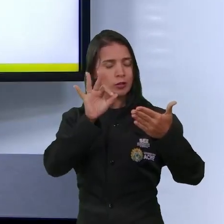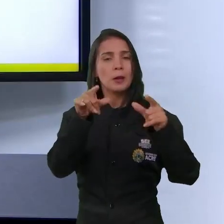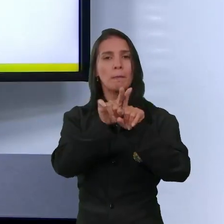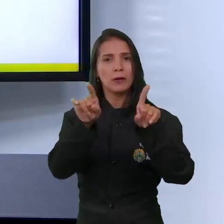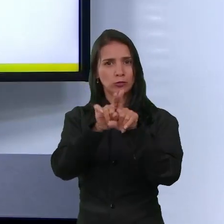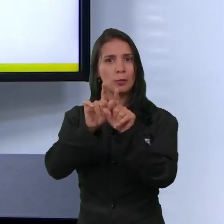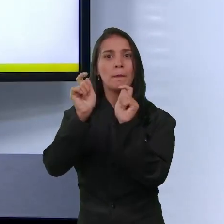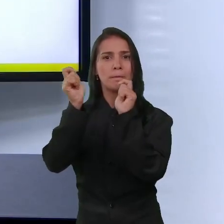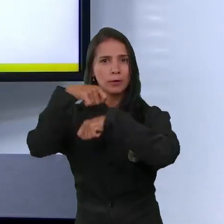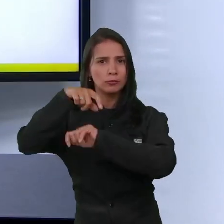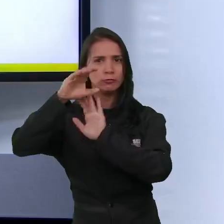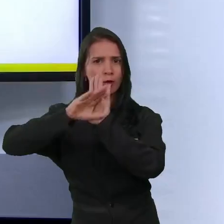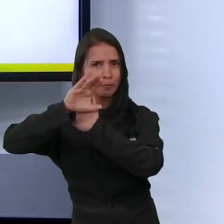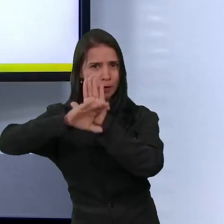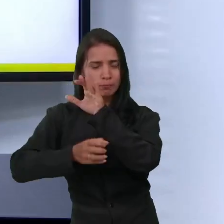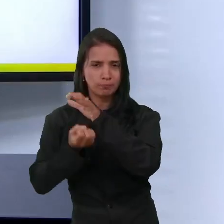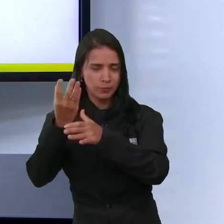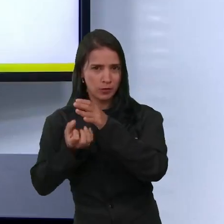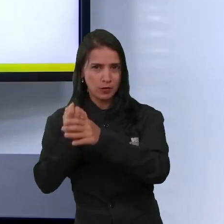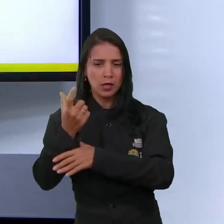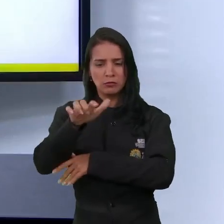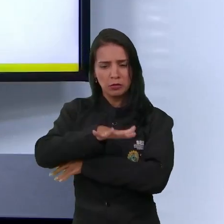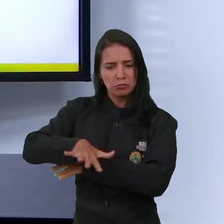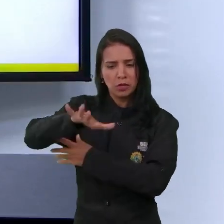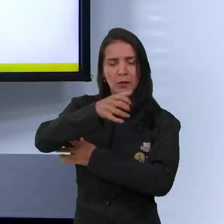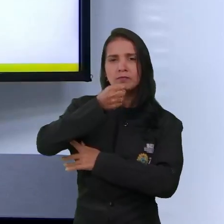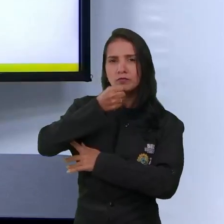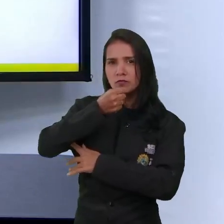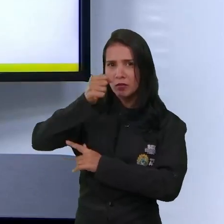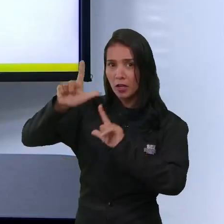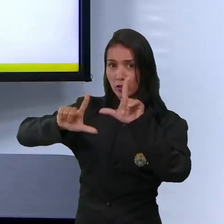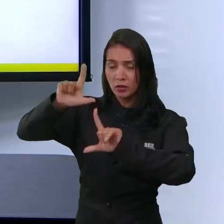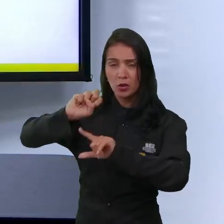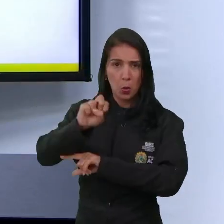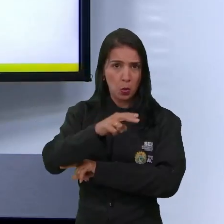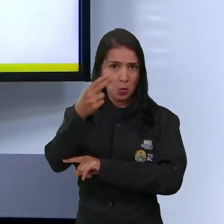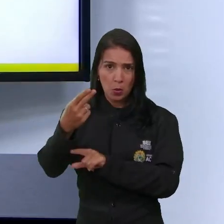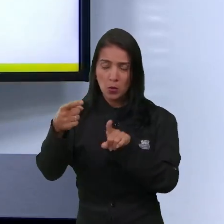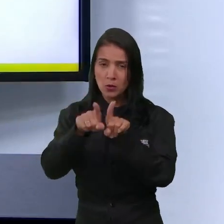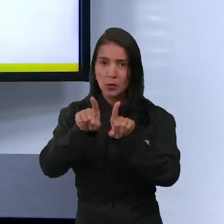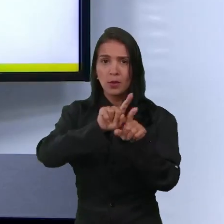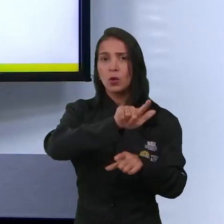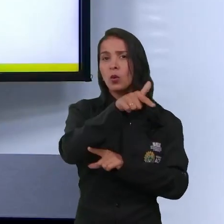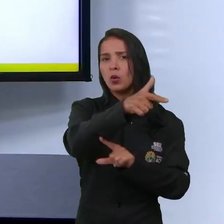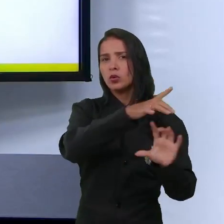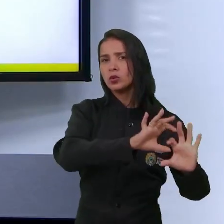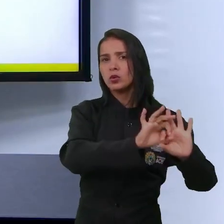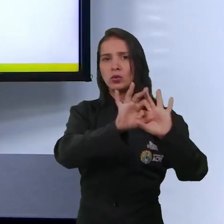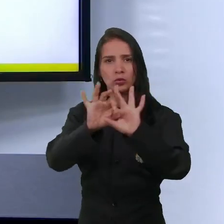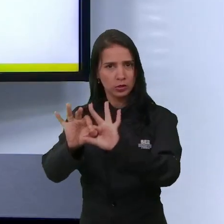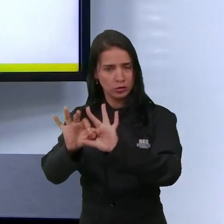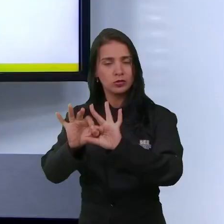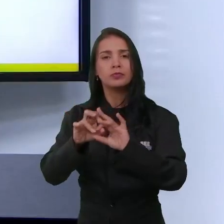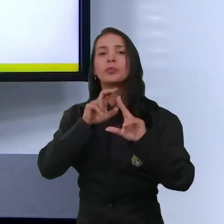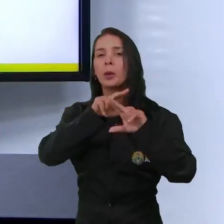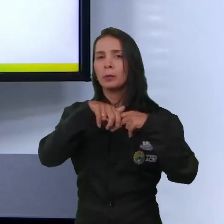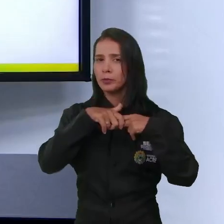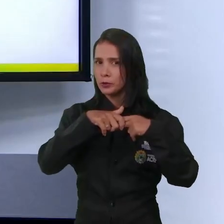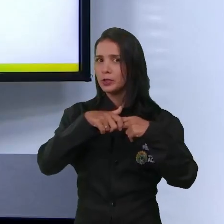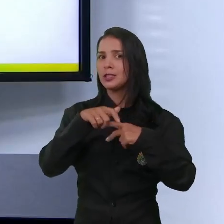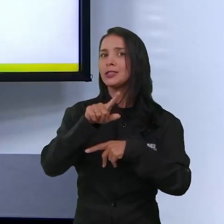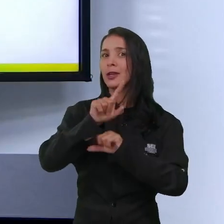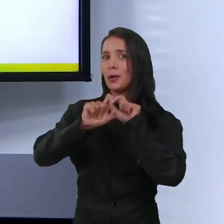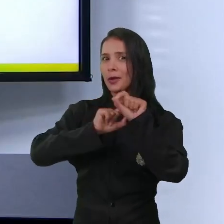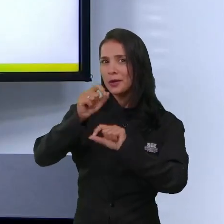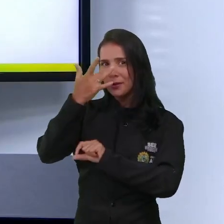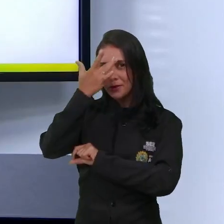conteúdo. Você pode produzir tanto nesse âmbito jornalístico, midiático, mas também em outros setores. E é por isso que nascem